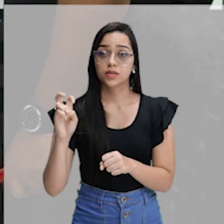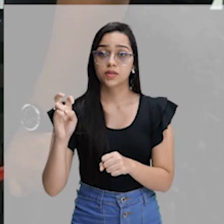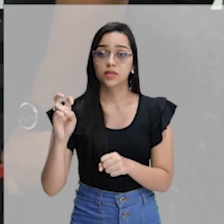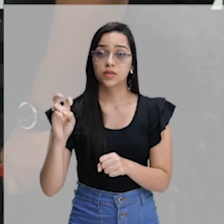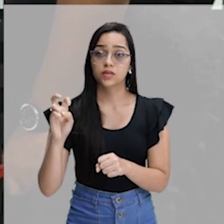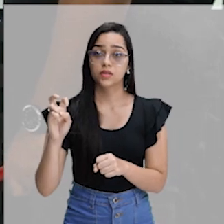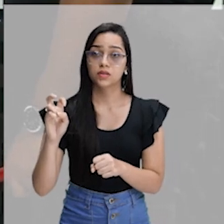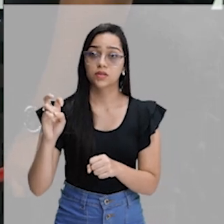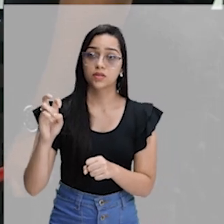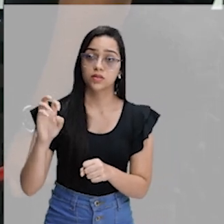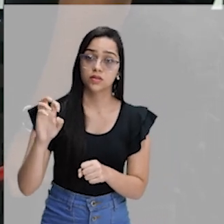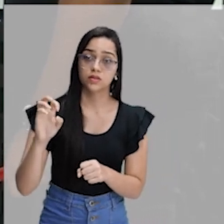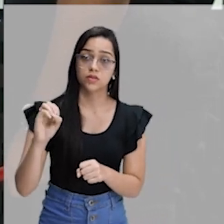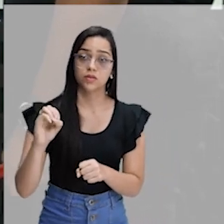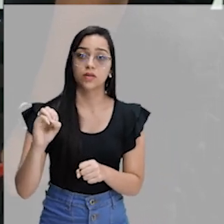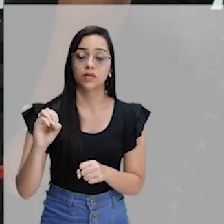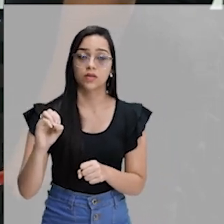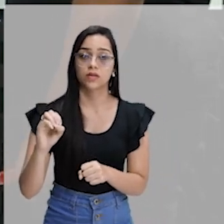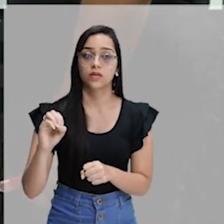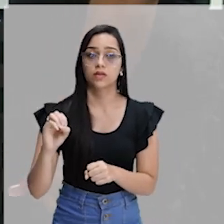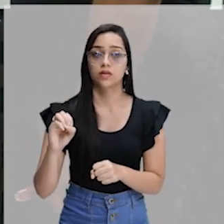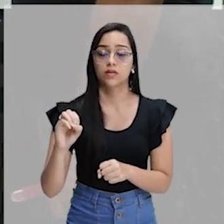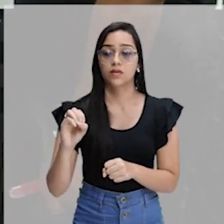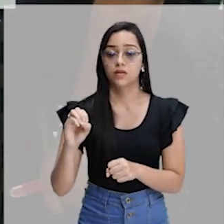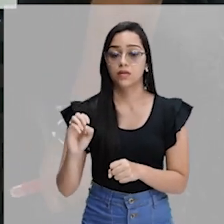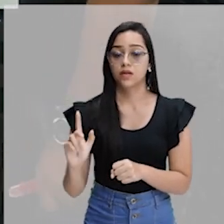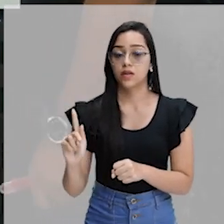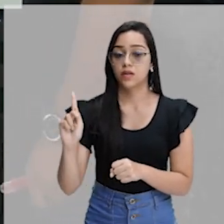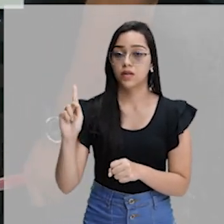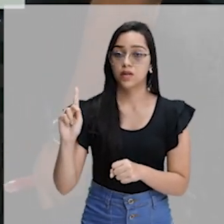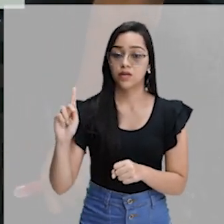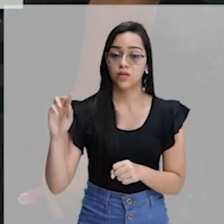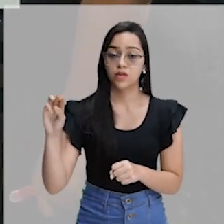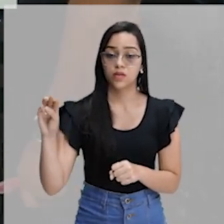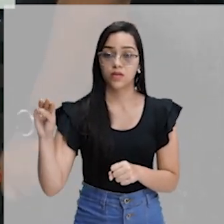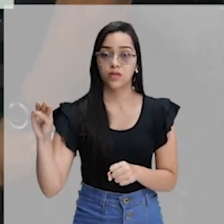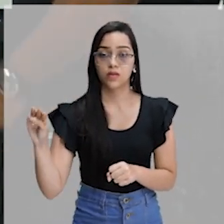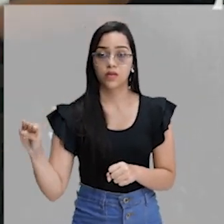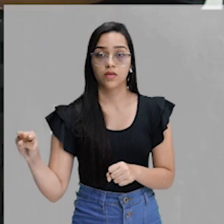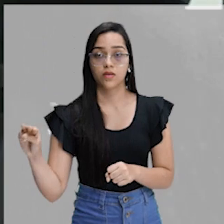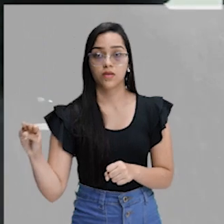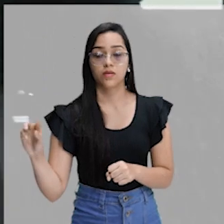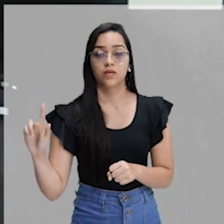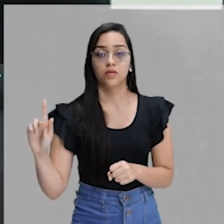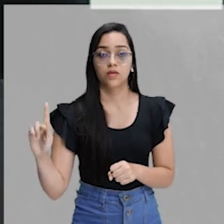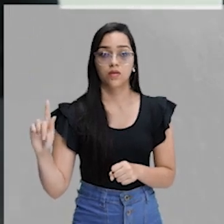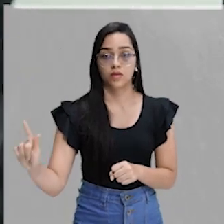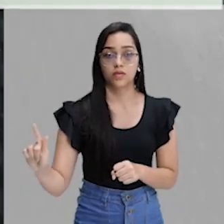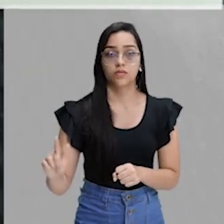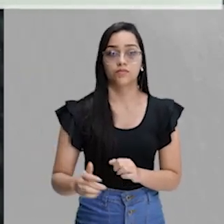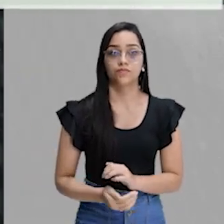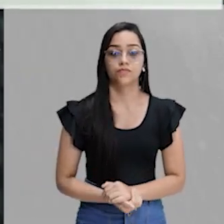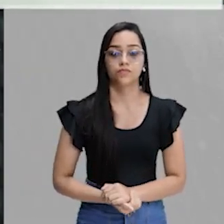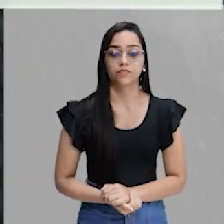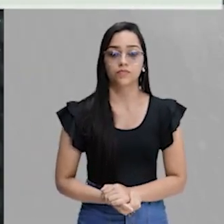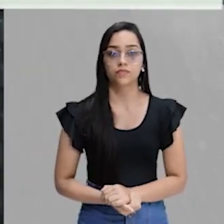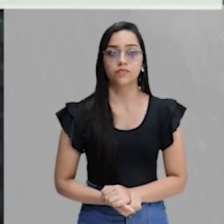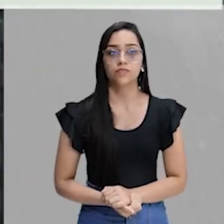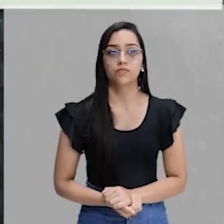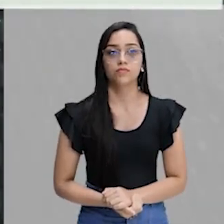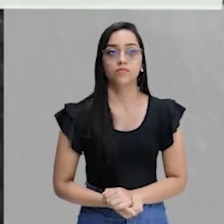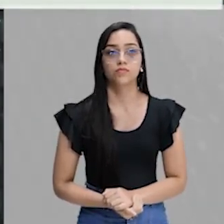50, no caso, quilogramas. Né? 50 quilos. Tá ok? Então,